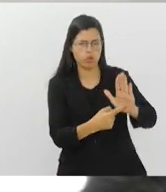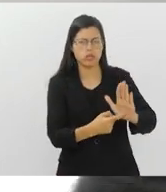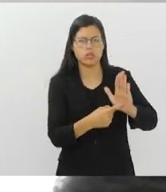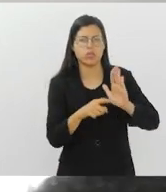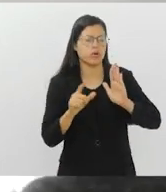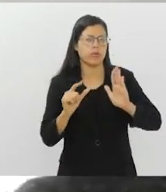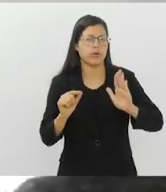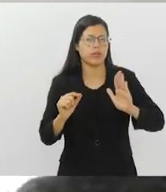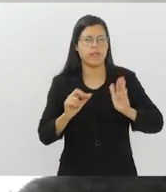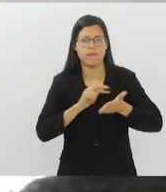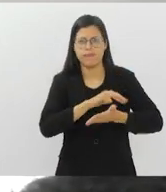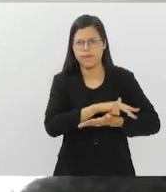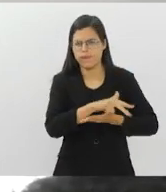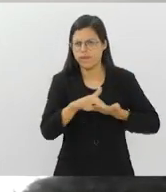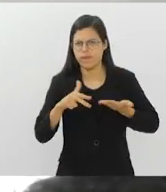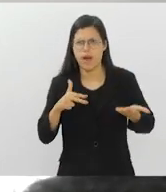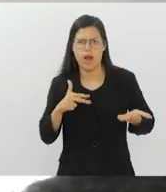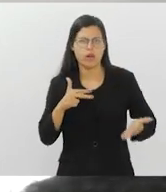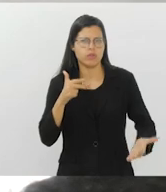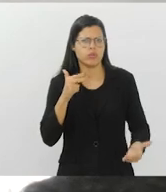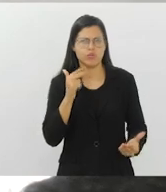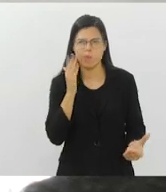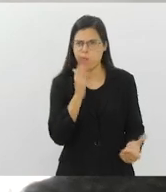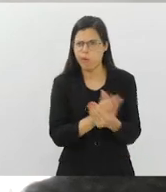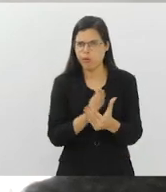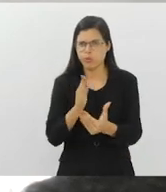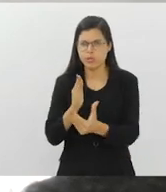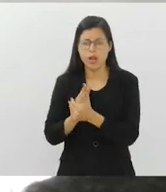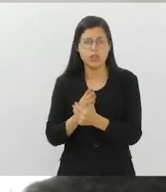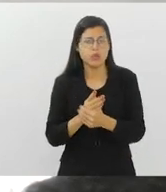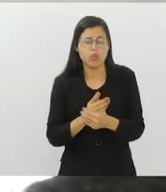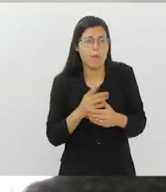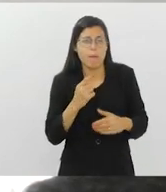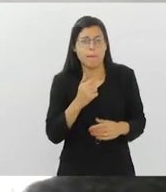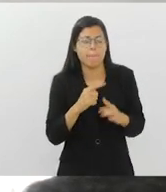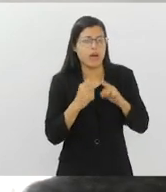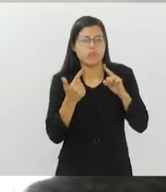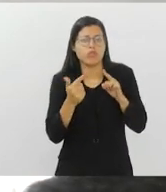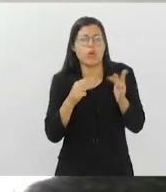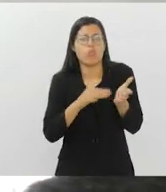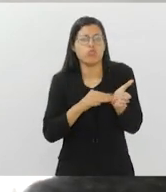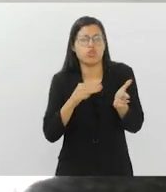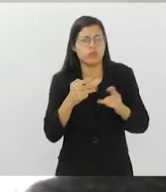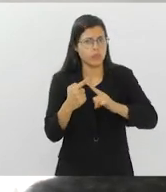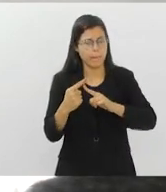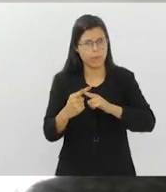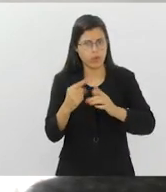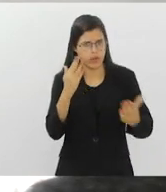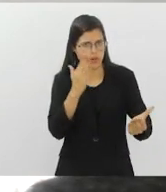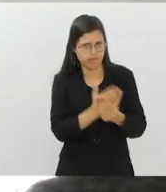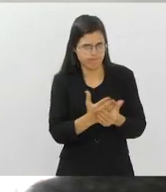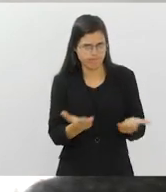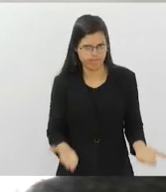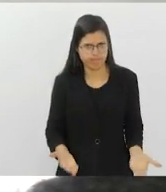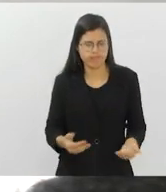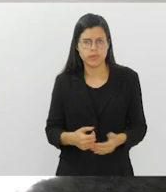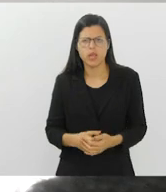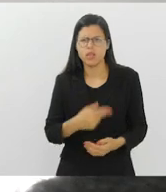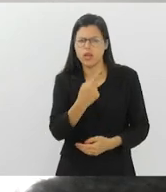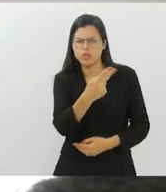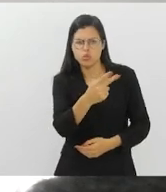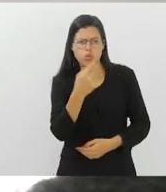vários casos na justiça que também não fala por que está na justiça. Então, na sua opinião, você acha